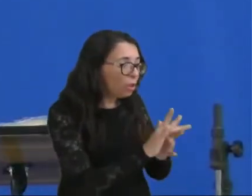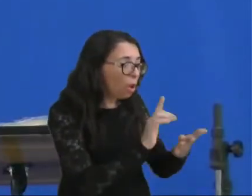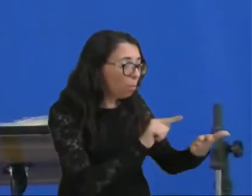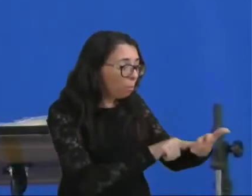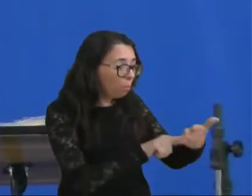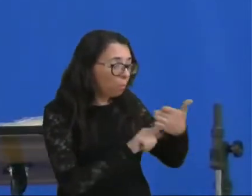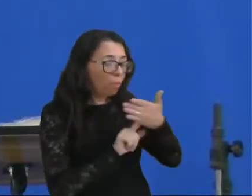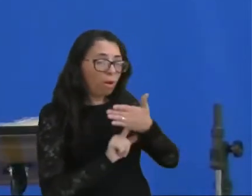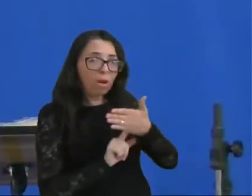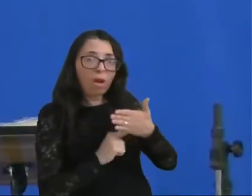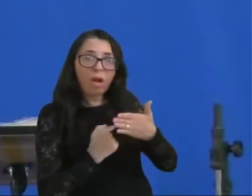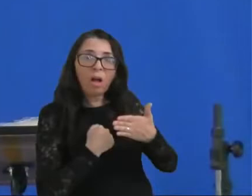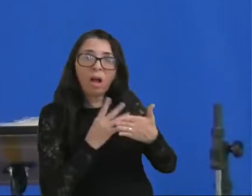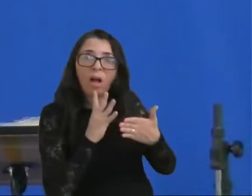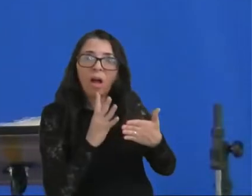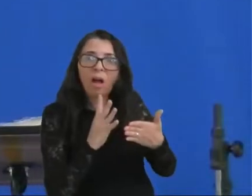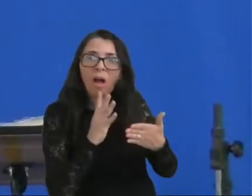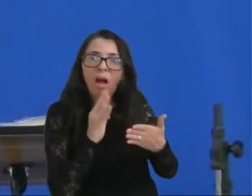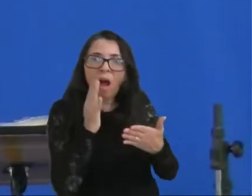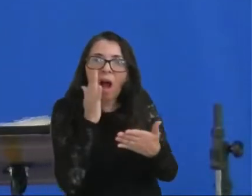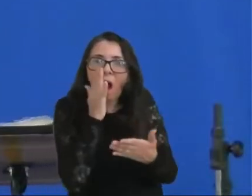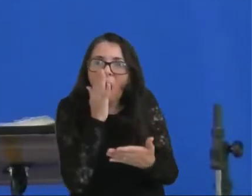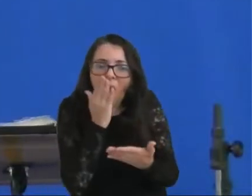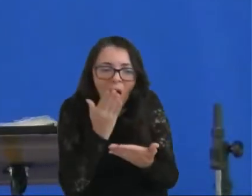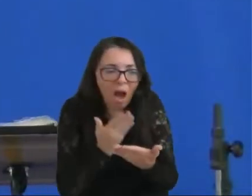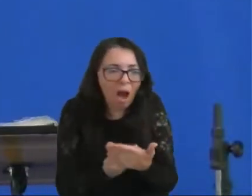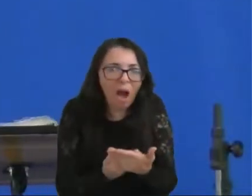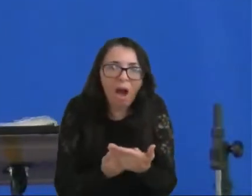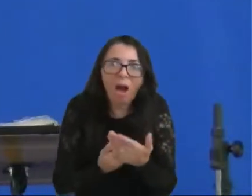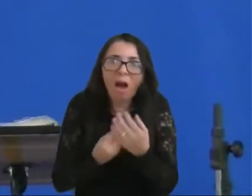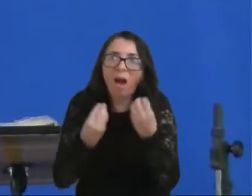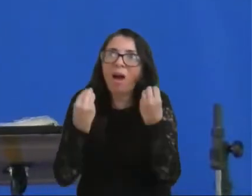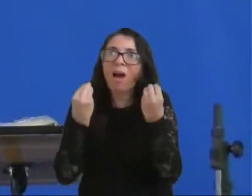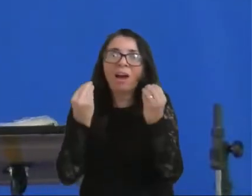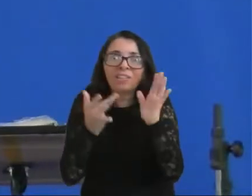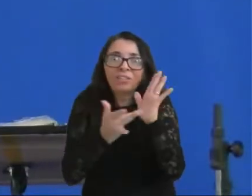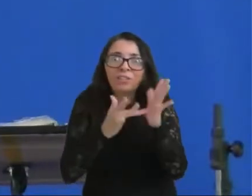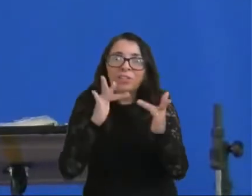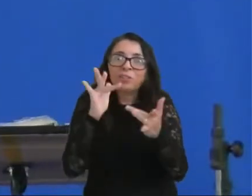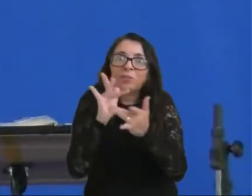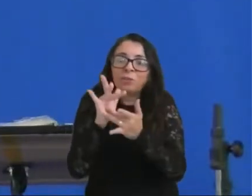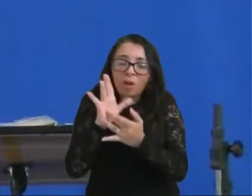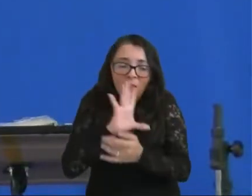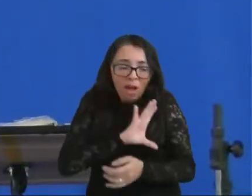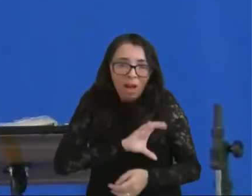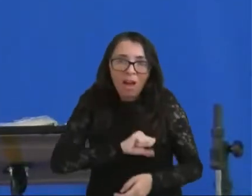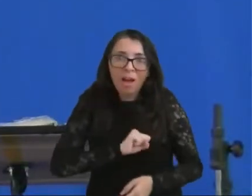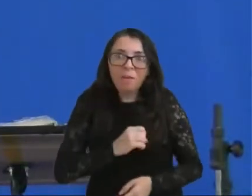começou a cuidar muito da religiosidade e não cuidar de si mesmo.